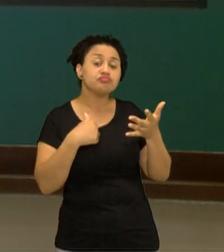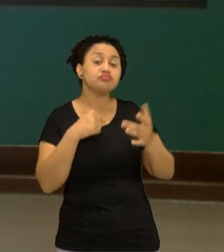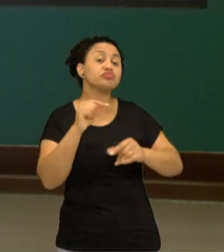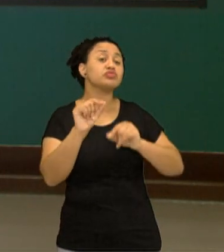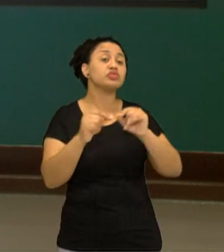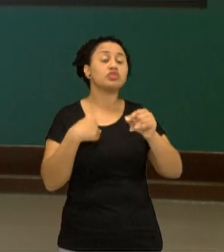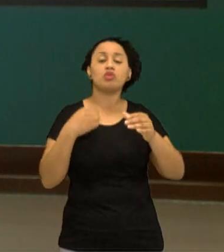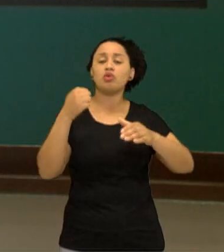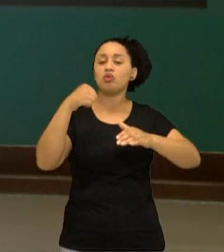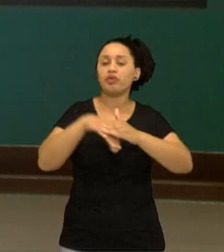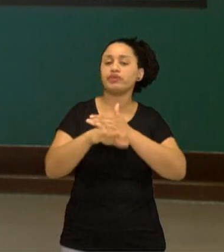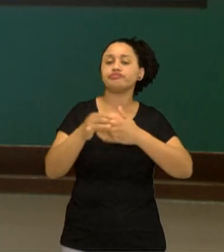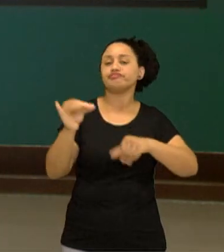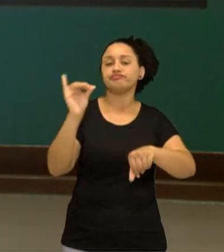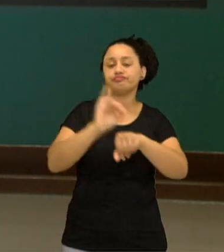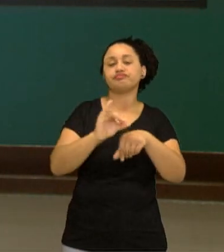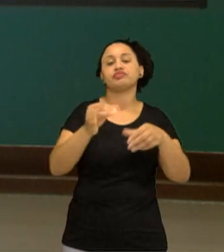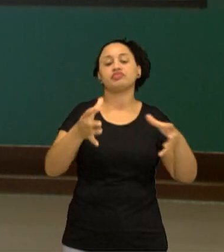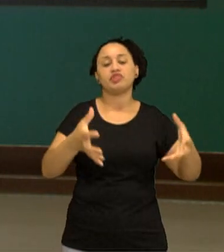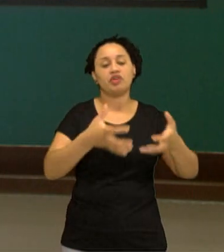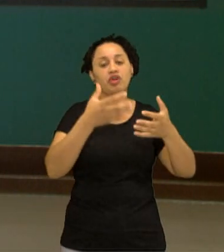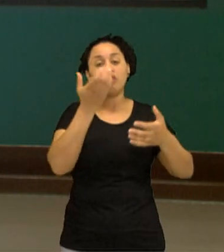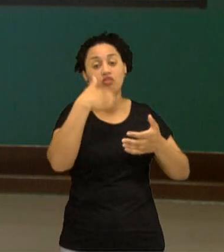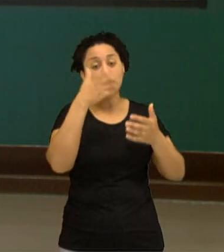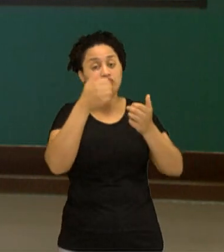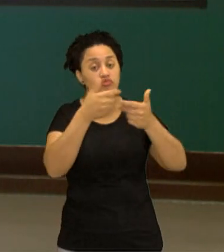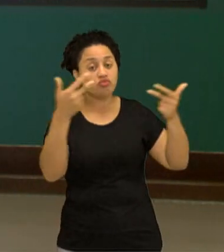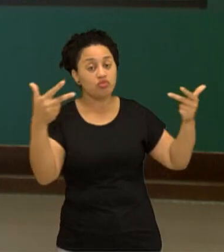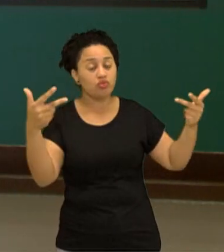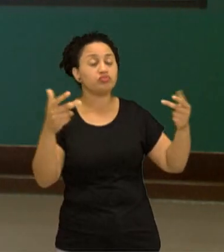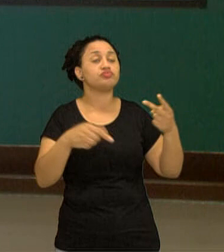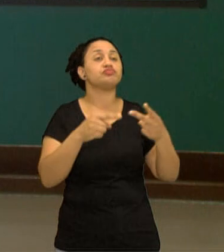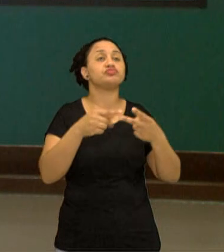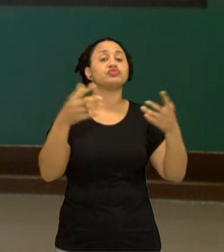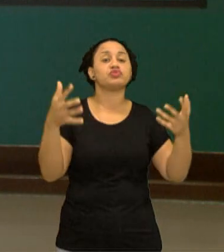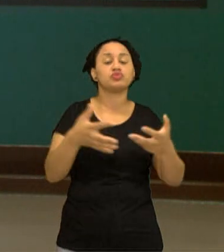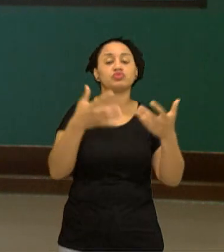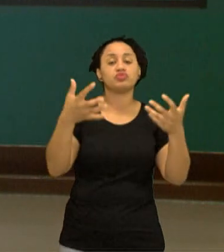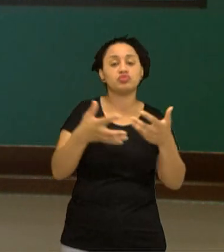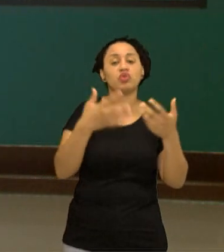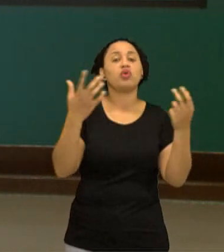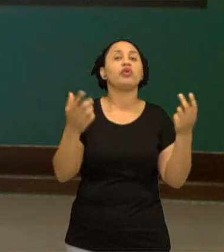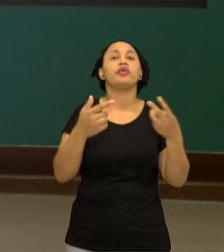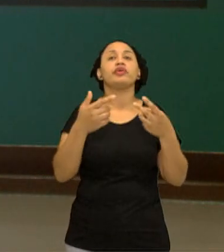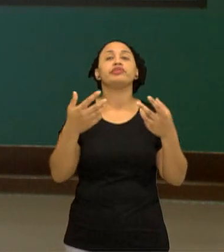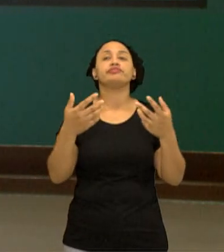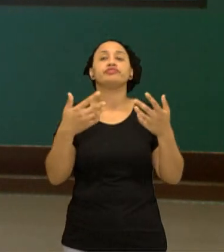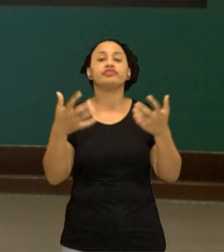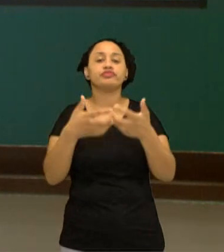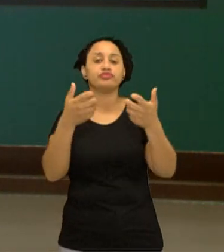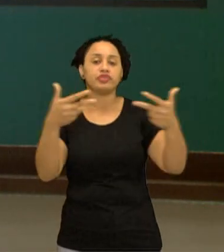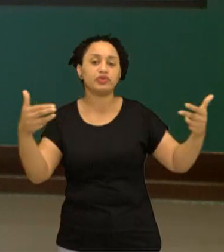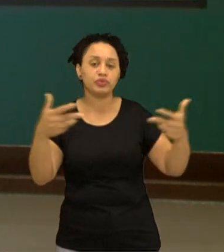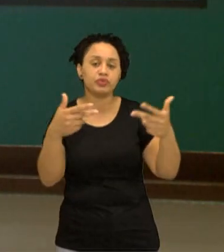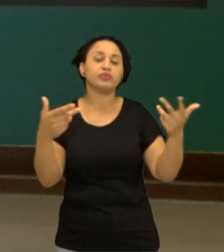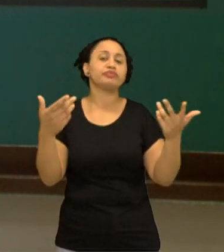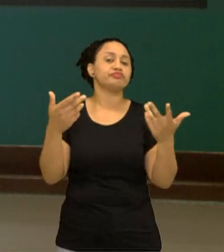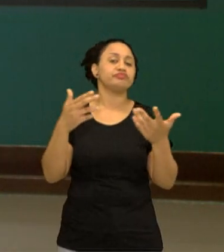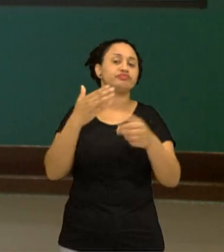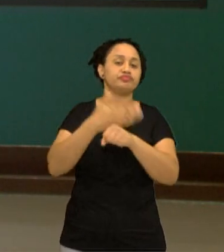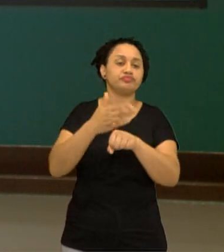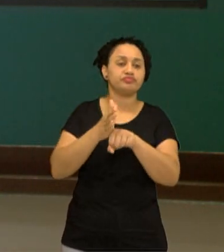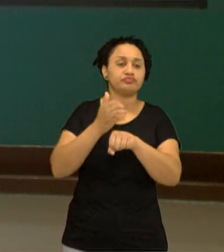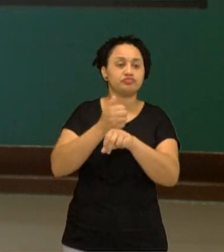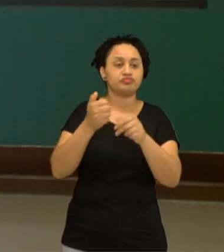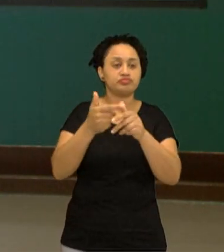guardarmos objetos. Frutas, folhas, verduras, legumes. Aqui tem